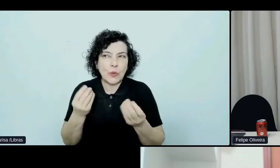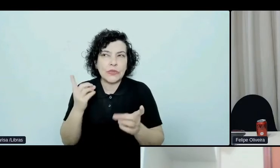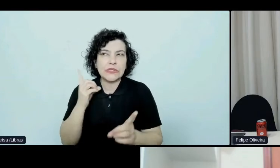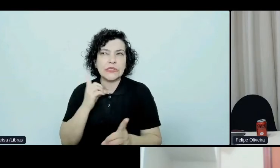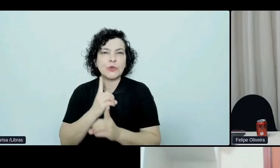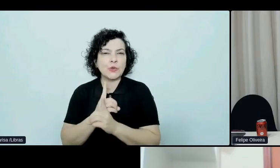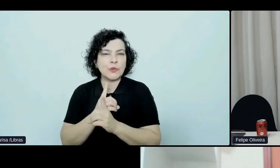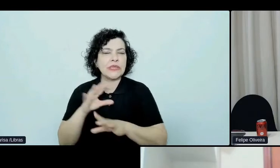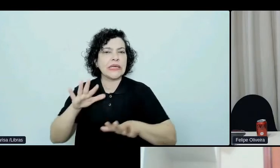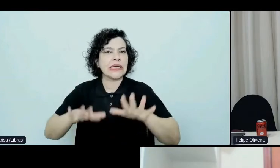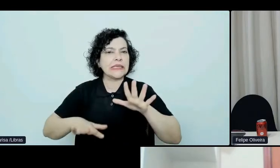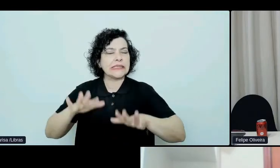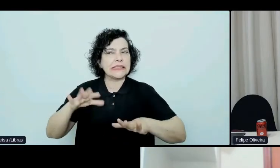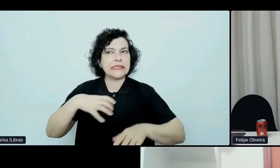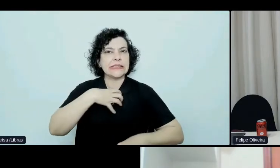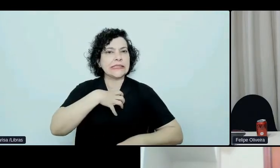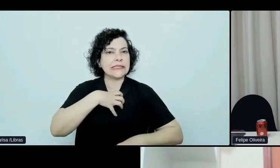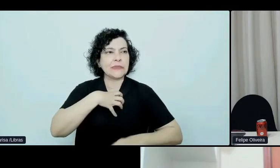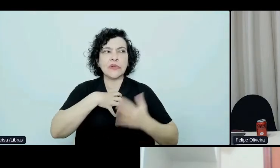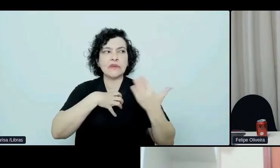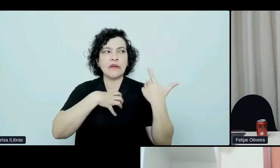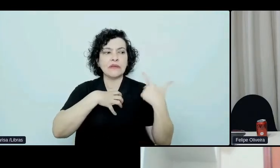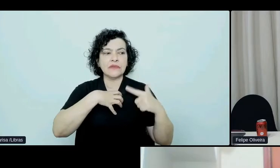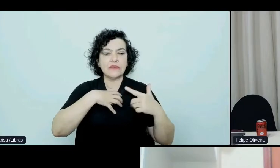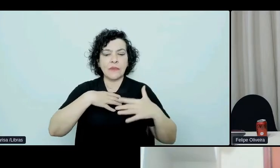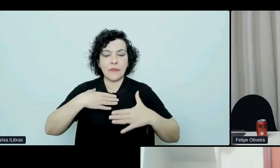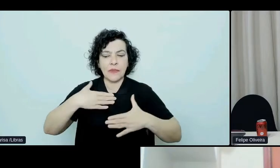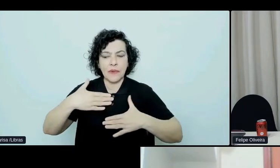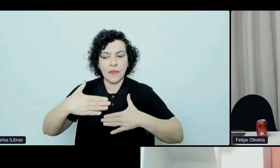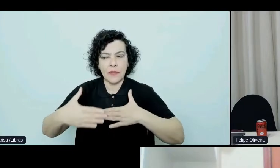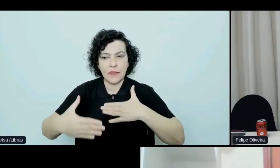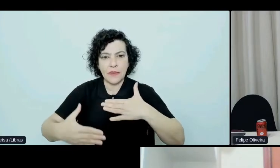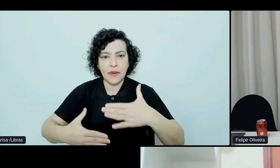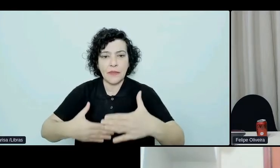meu diagnóstico, facilita